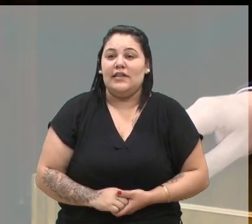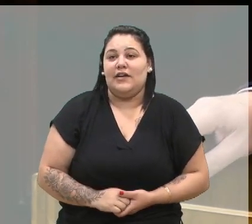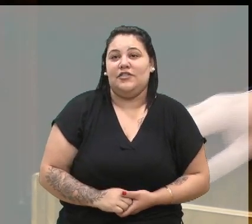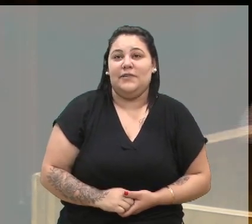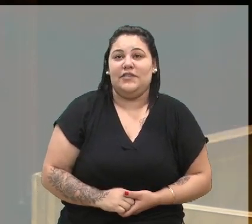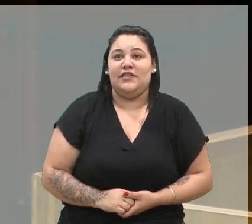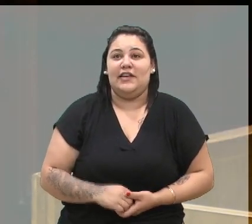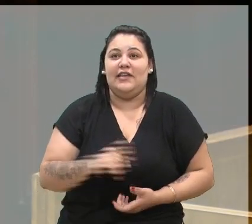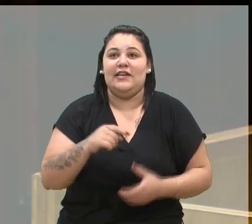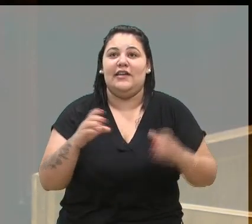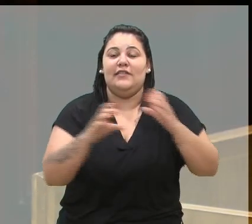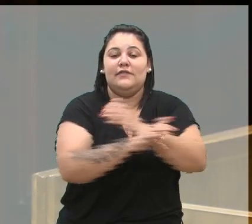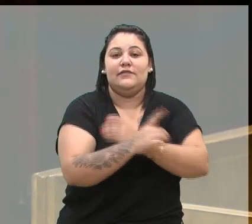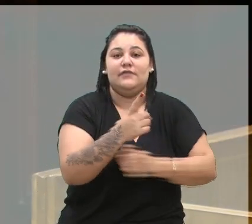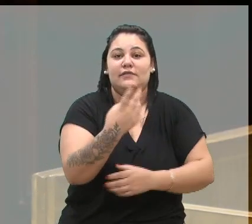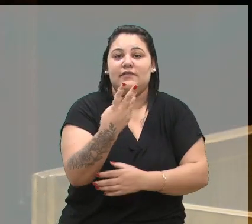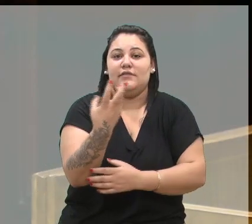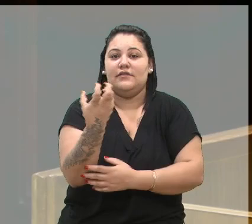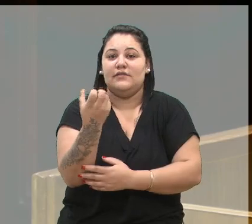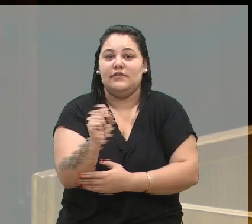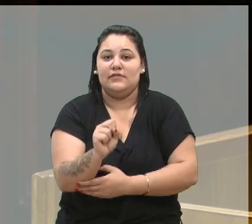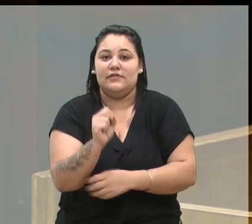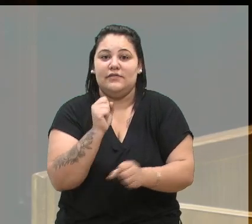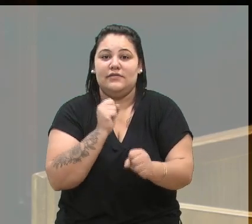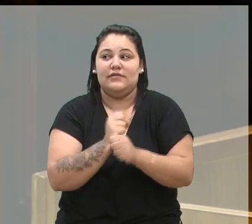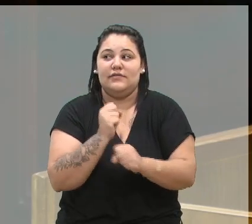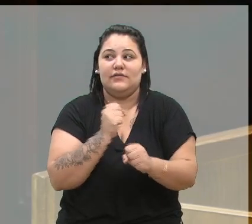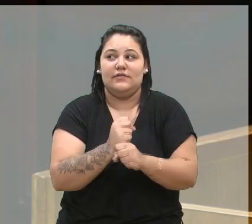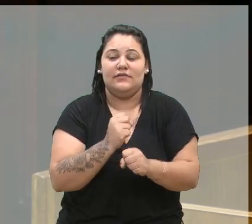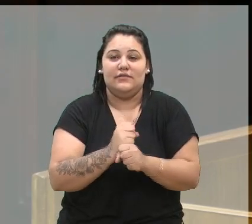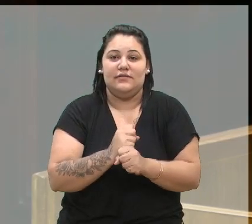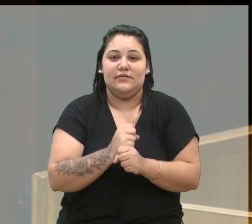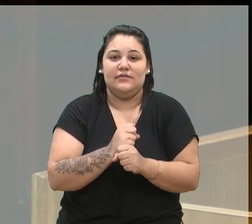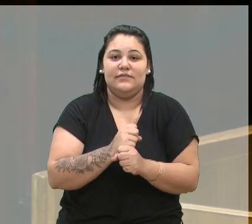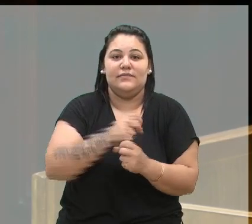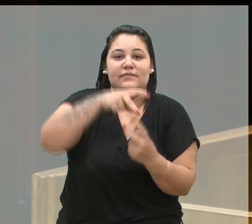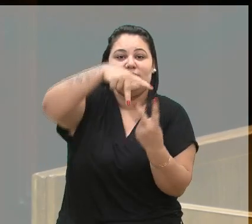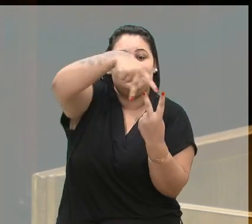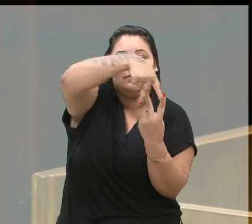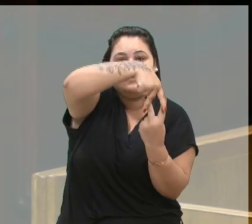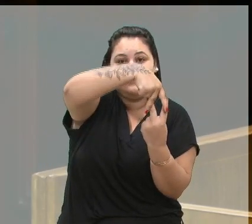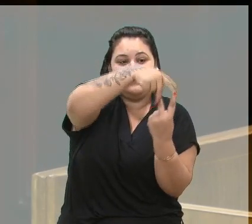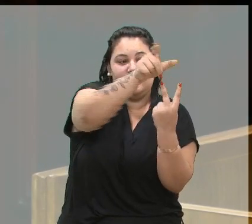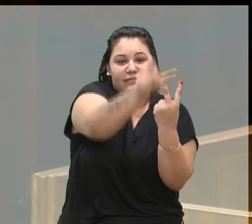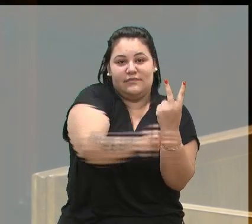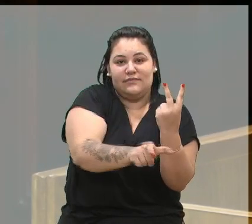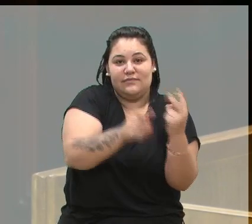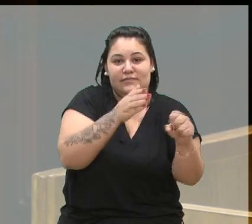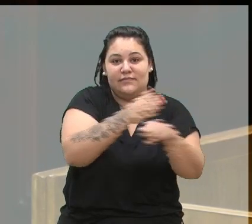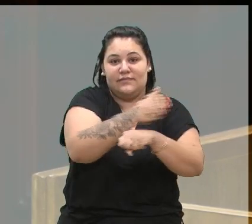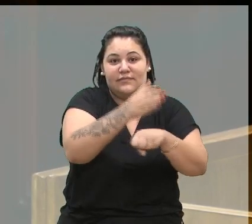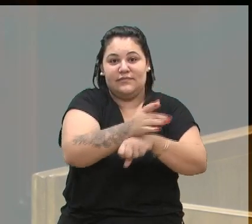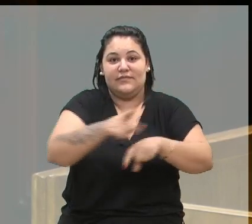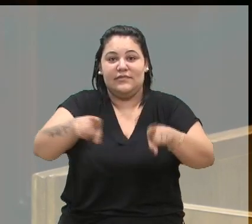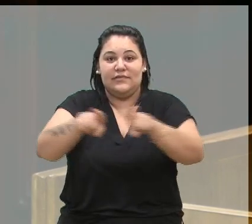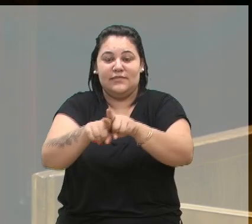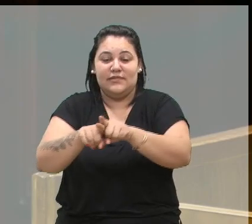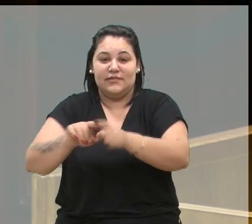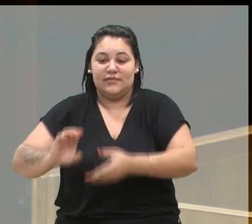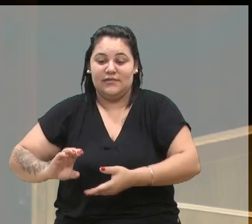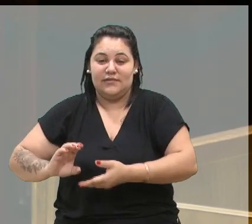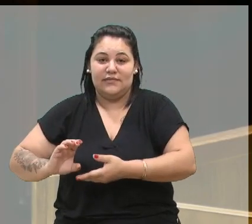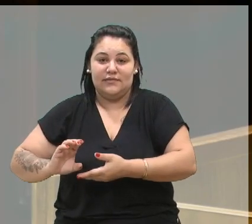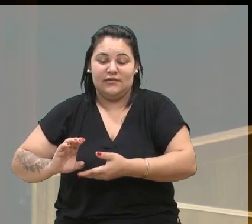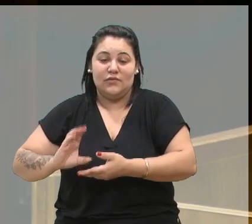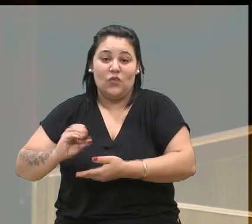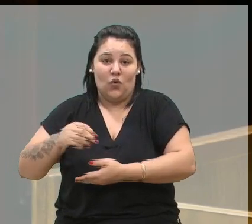130 anos de fundação. Então, saudar a todos os membros do Supremo Conselho e